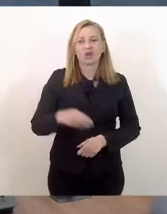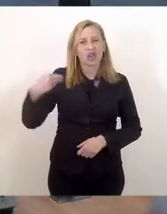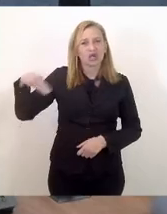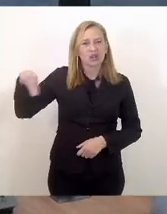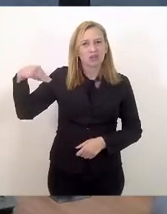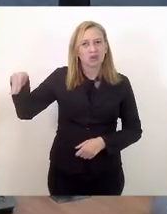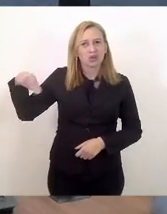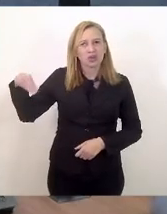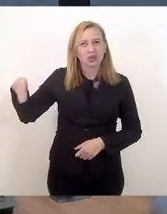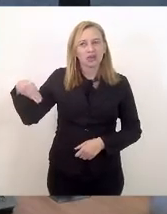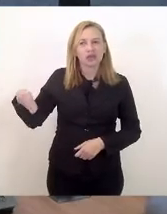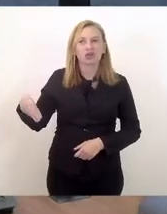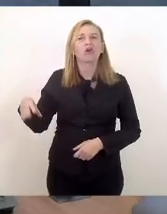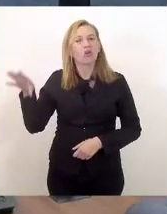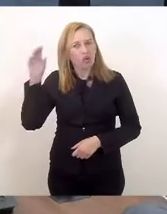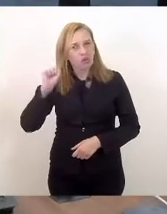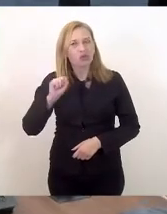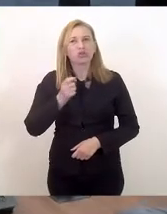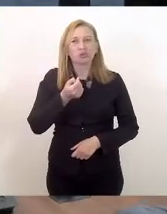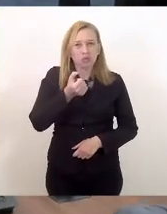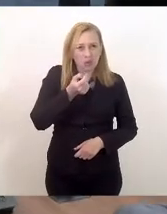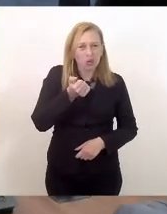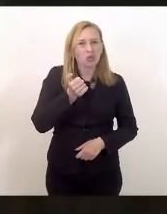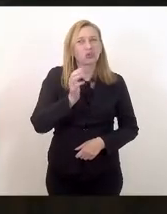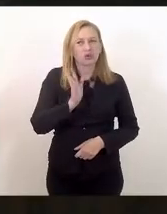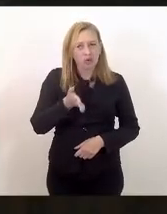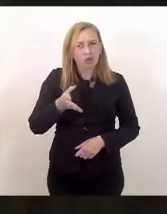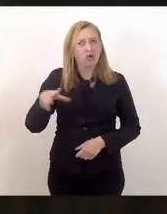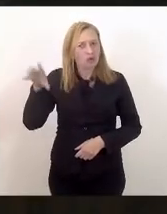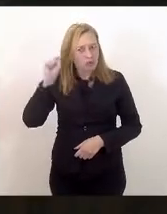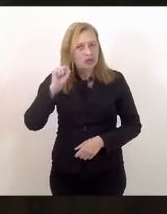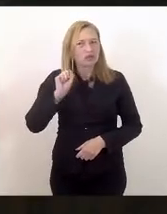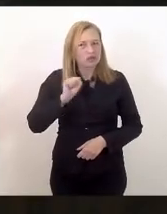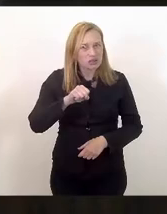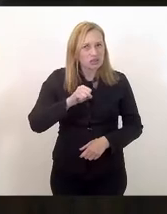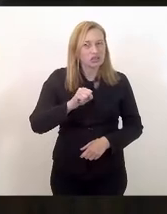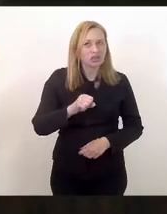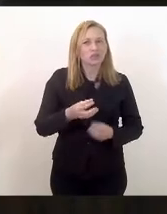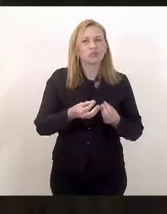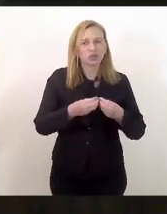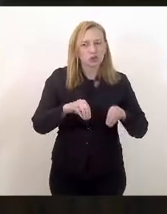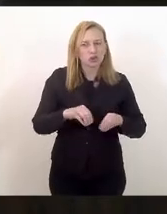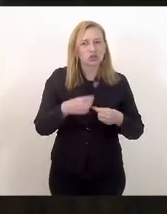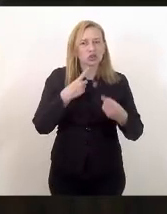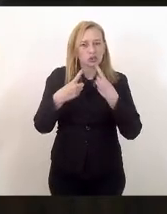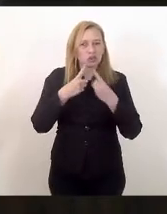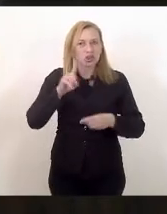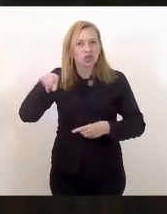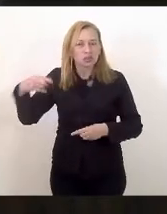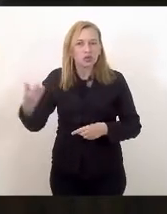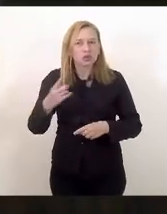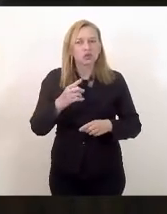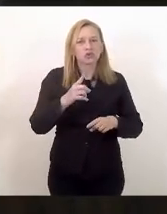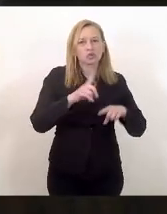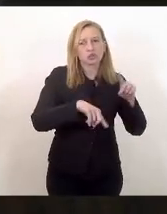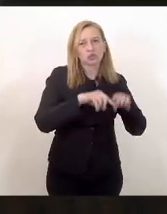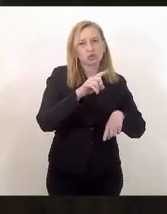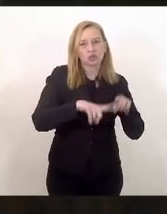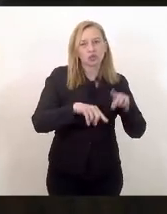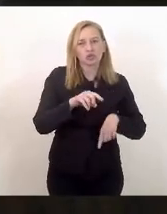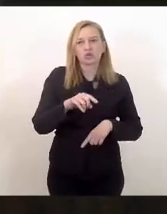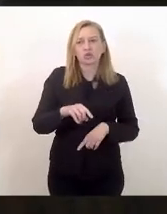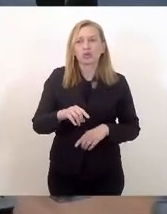intervenção? Som ouvimos até há pouco. A excelência dizia que, sem prejuízo de debater Paulo, depois outros itens... Que hoje a gente, o